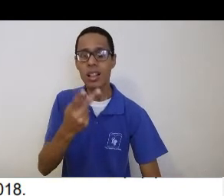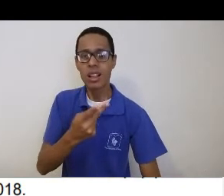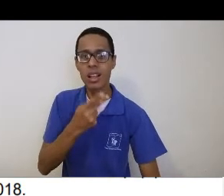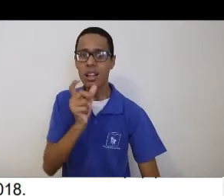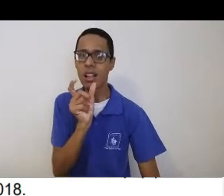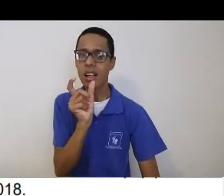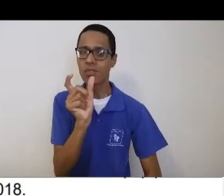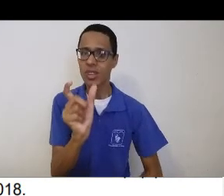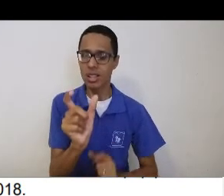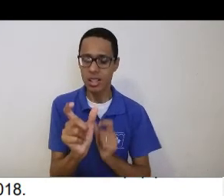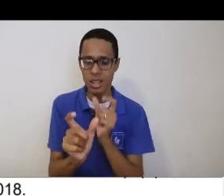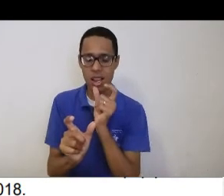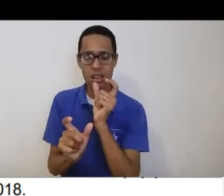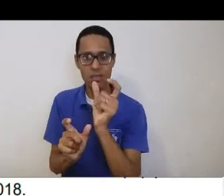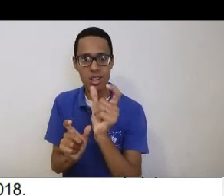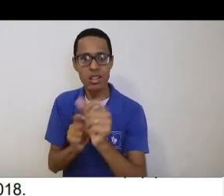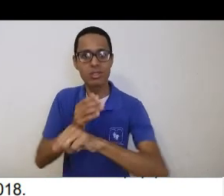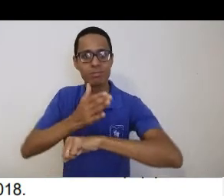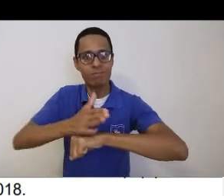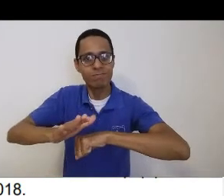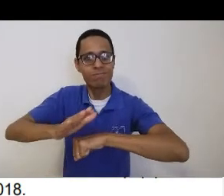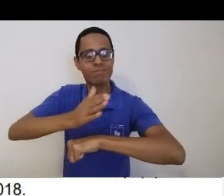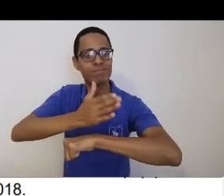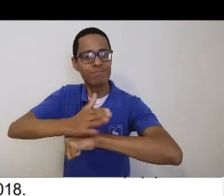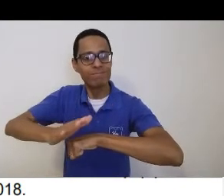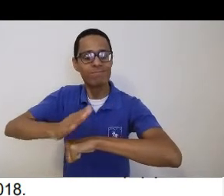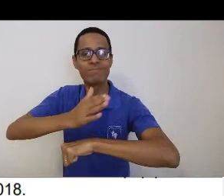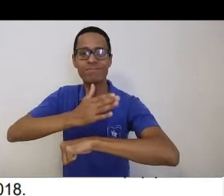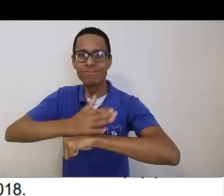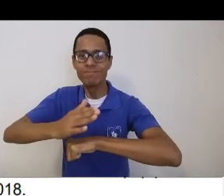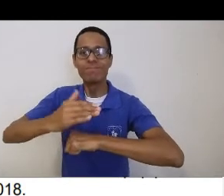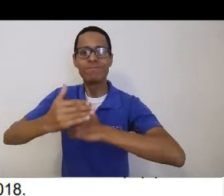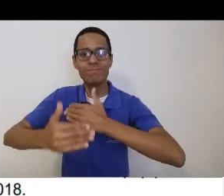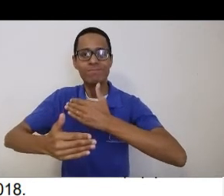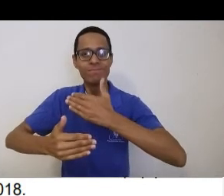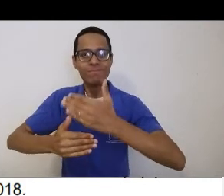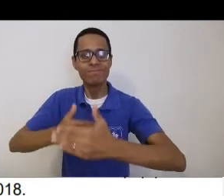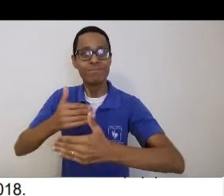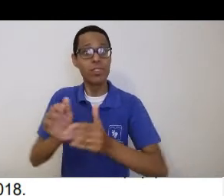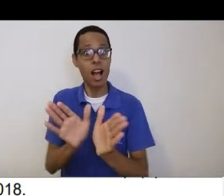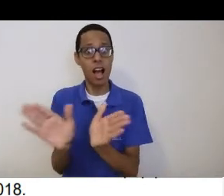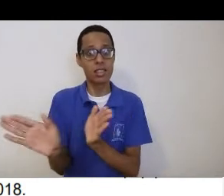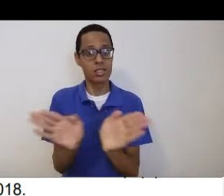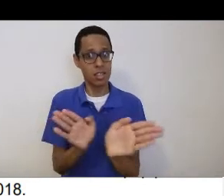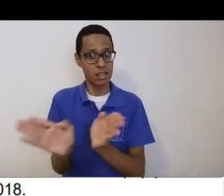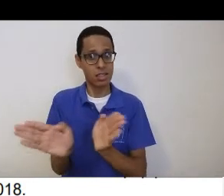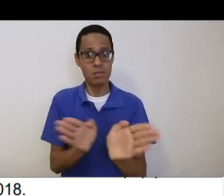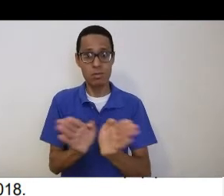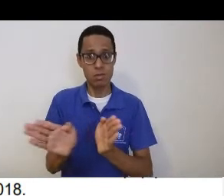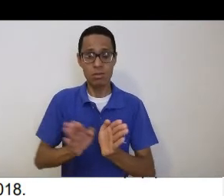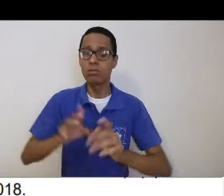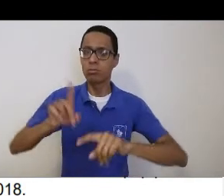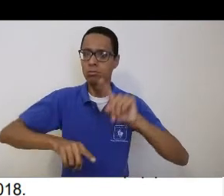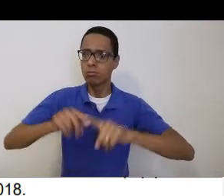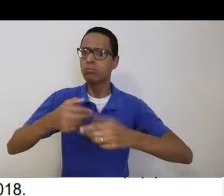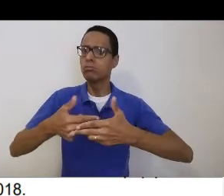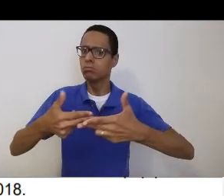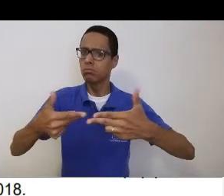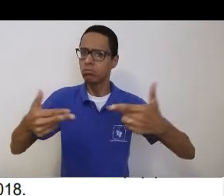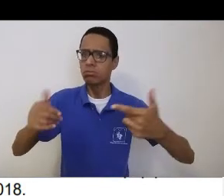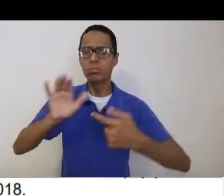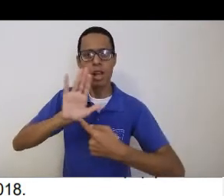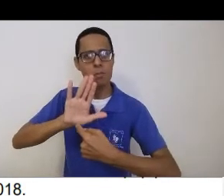nome, objeto e a sua funcionalidade. E isso, no cotidiano, foi